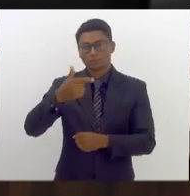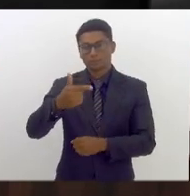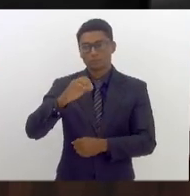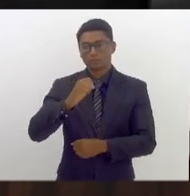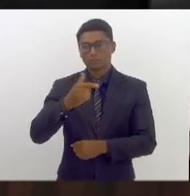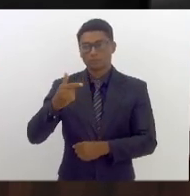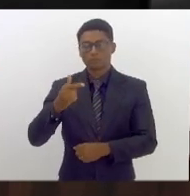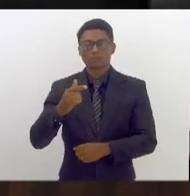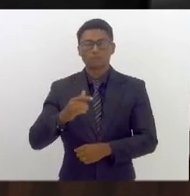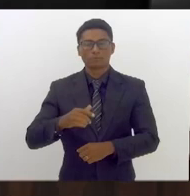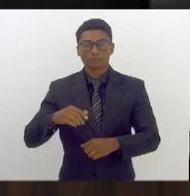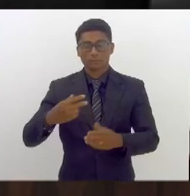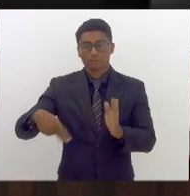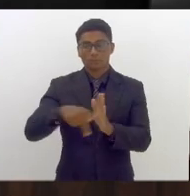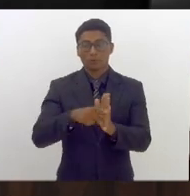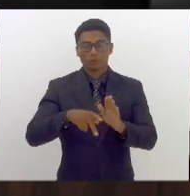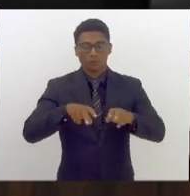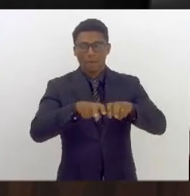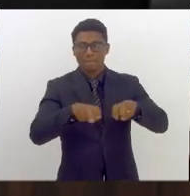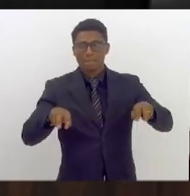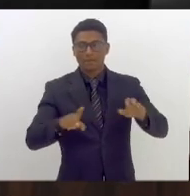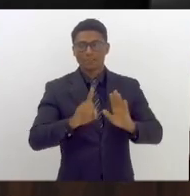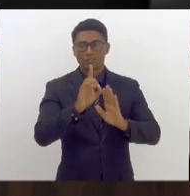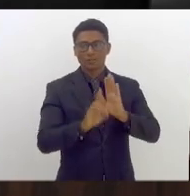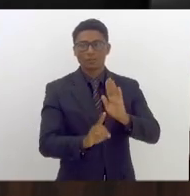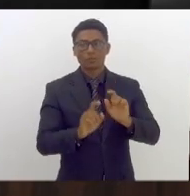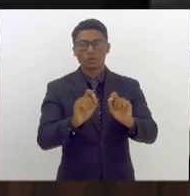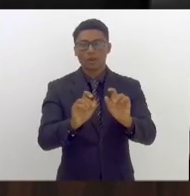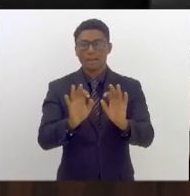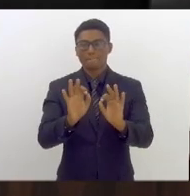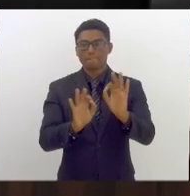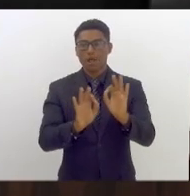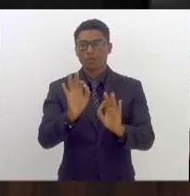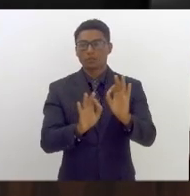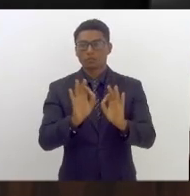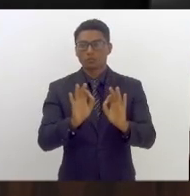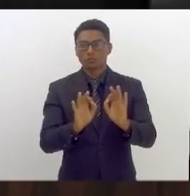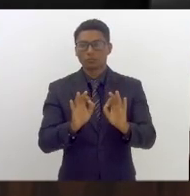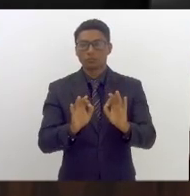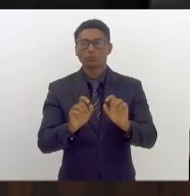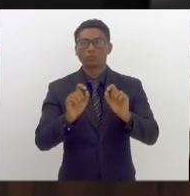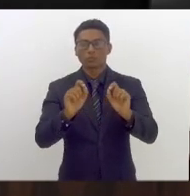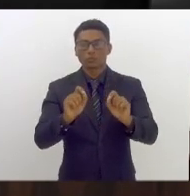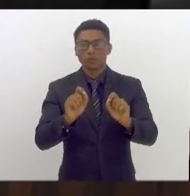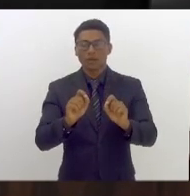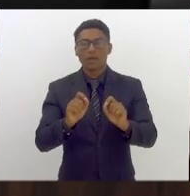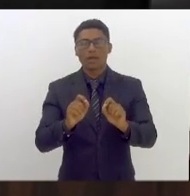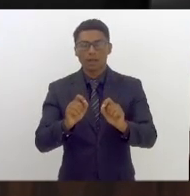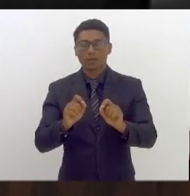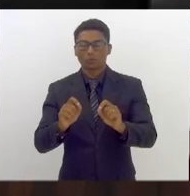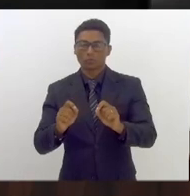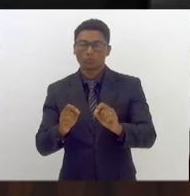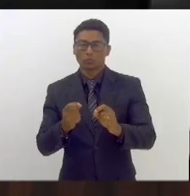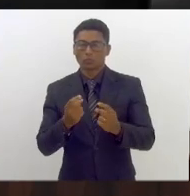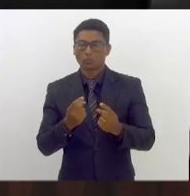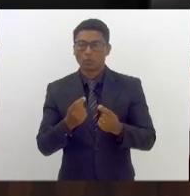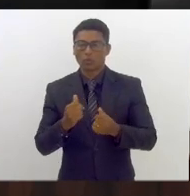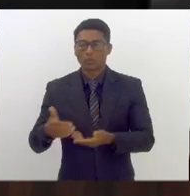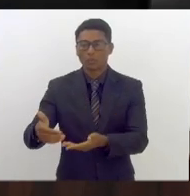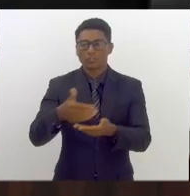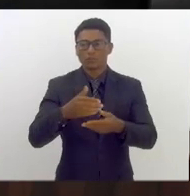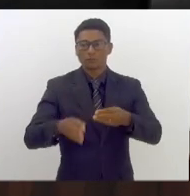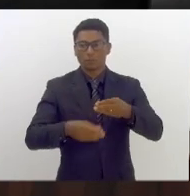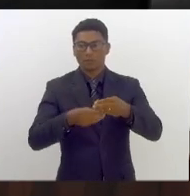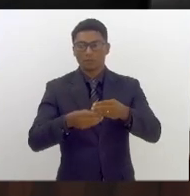de autoria da mesa diretora que institui o Plano Facultativo, Contributivo e Suplementar. Pendendo de pareceres